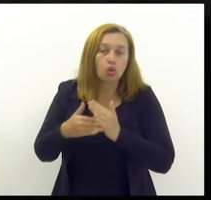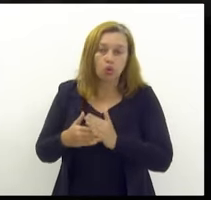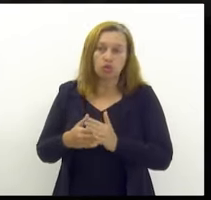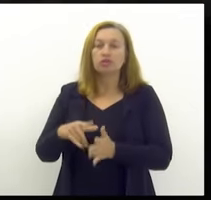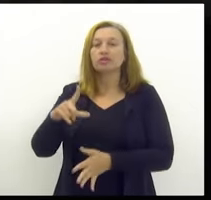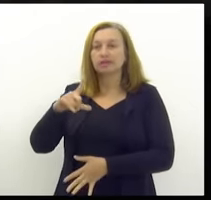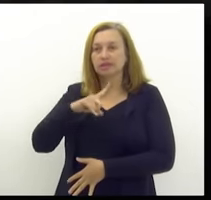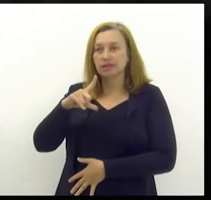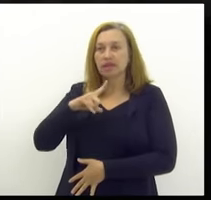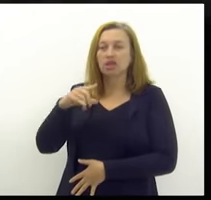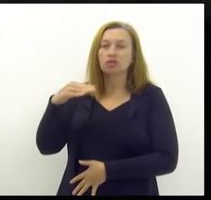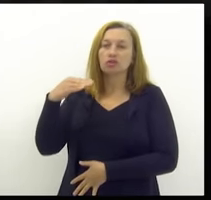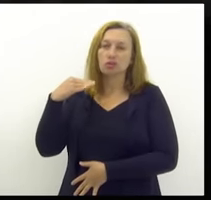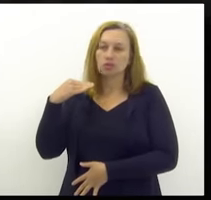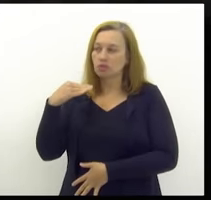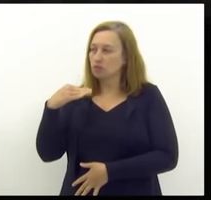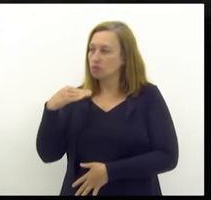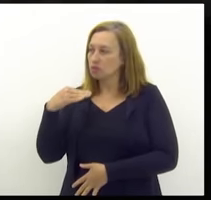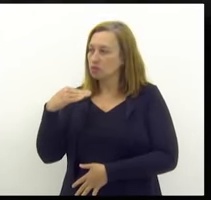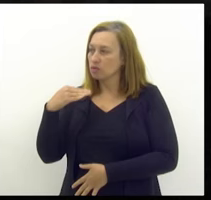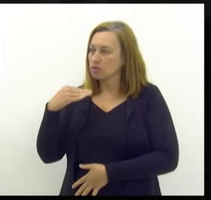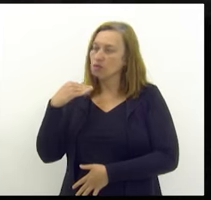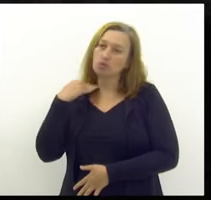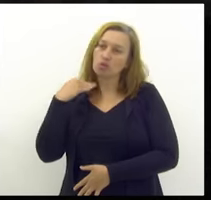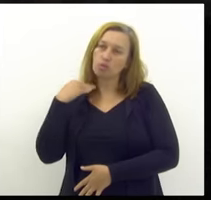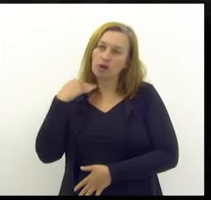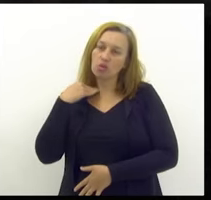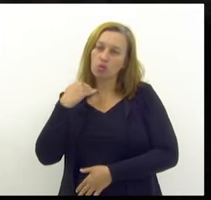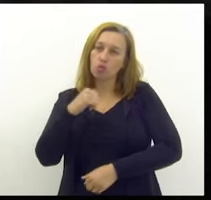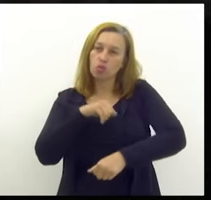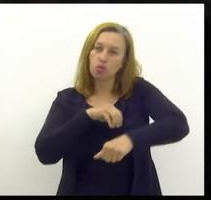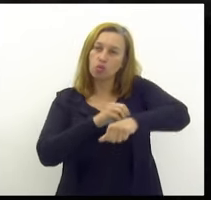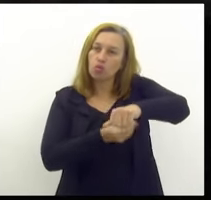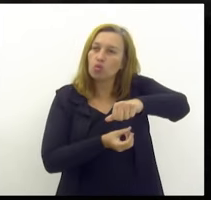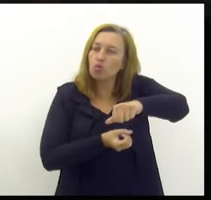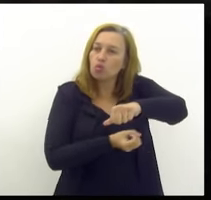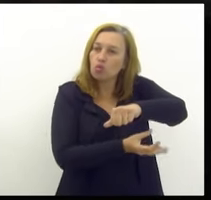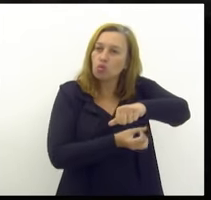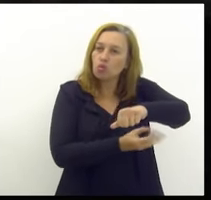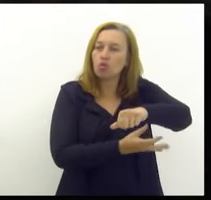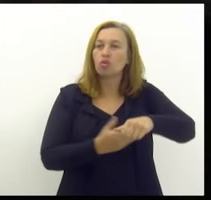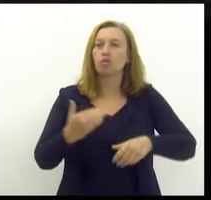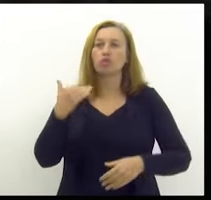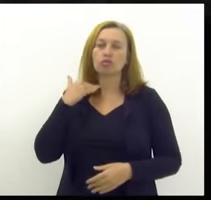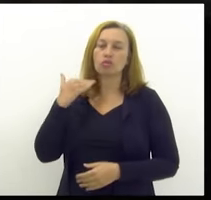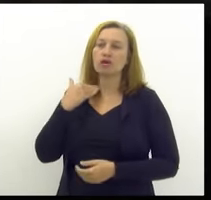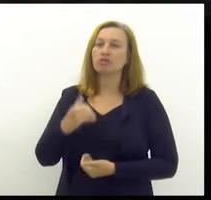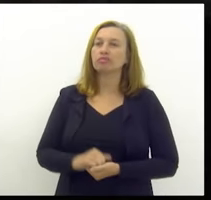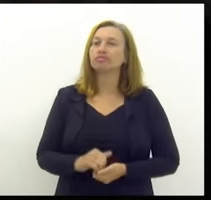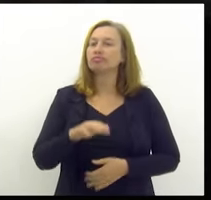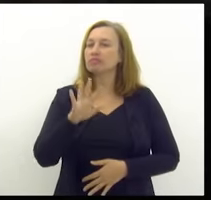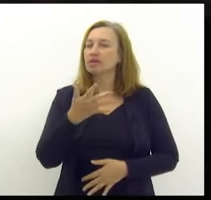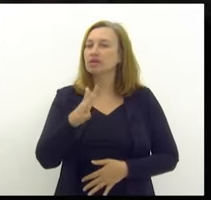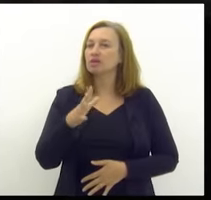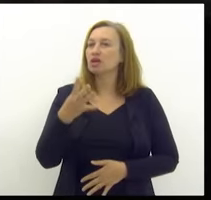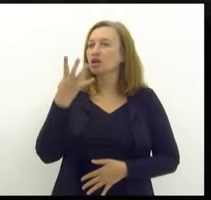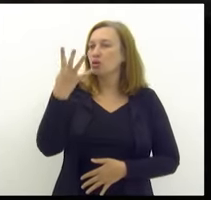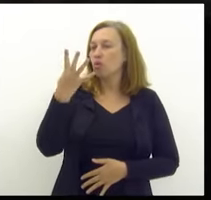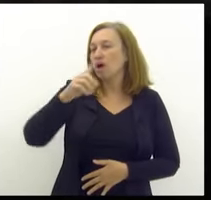tesouro que não tá se mexendo no dia de hoje é aproximadamente deputada Lucinha